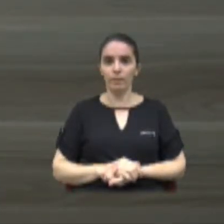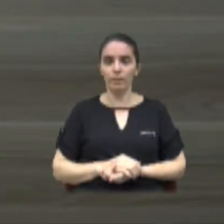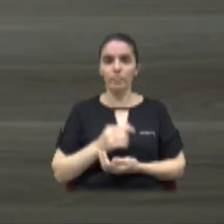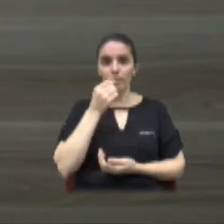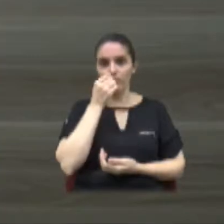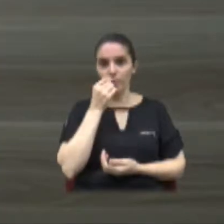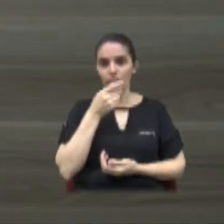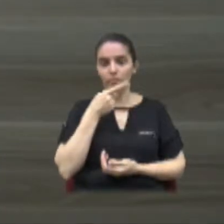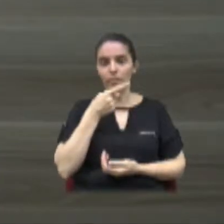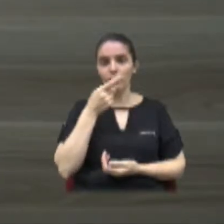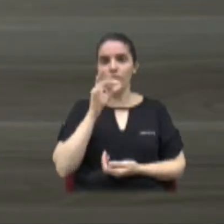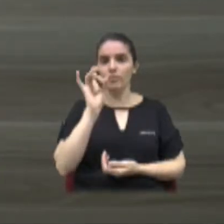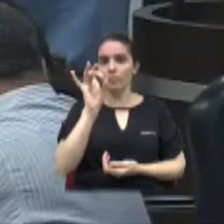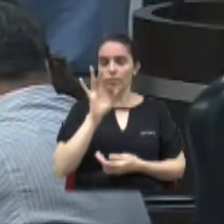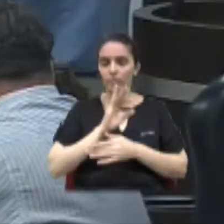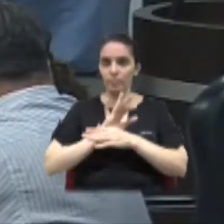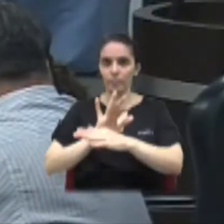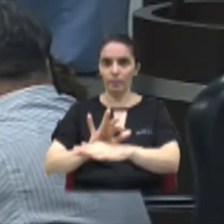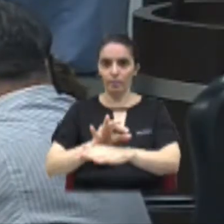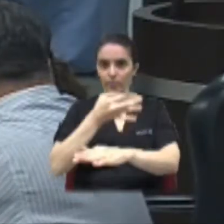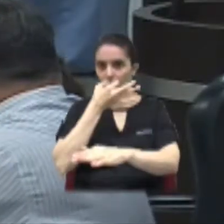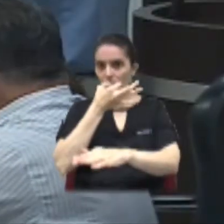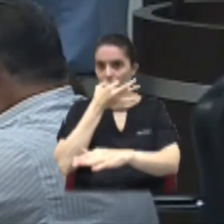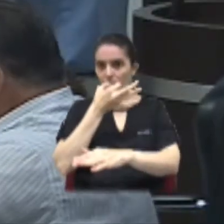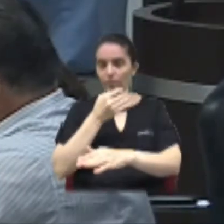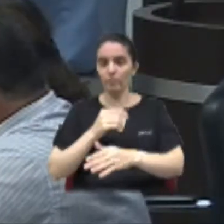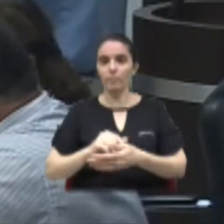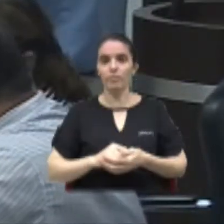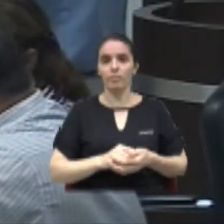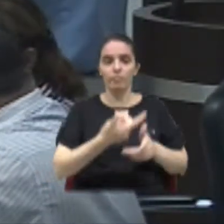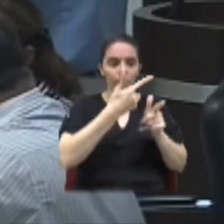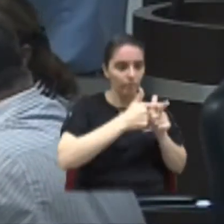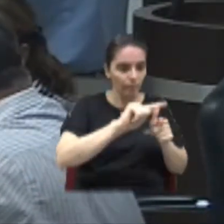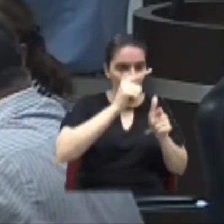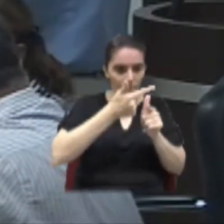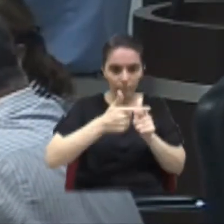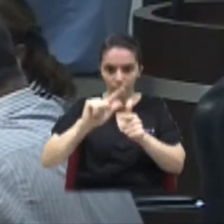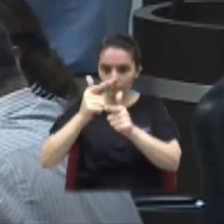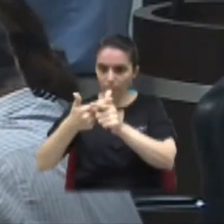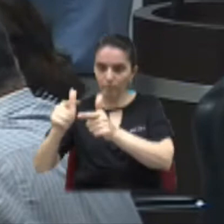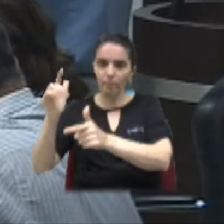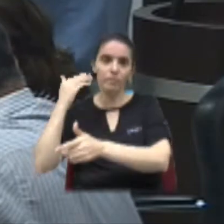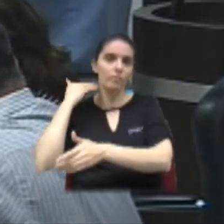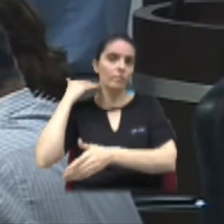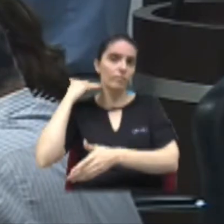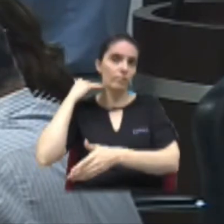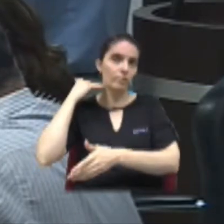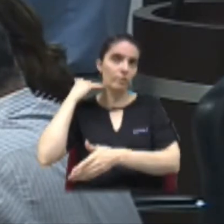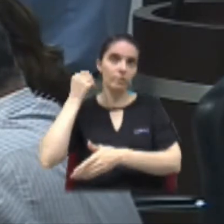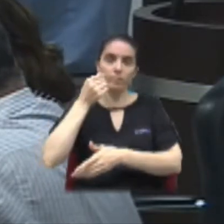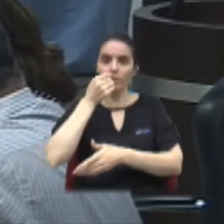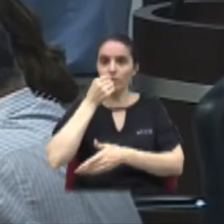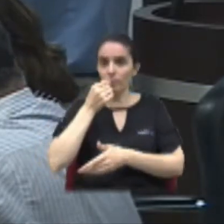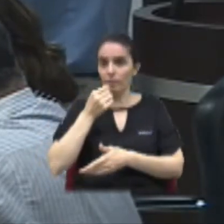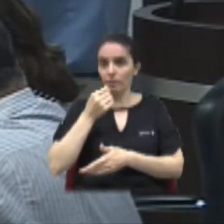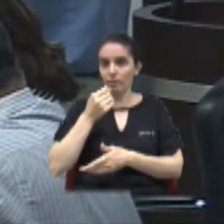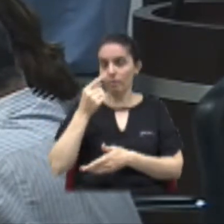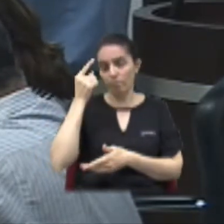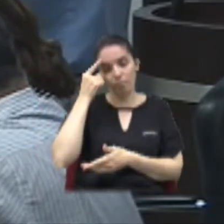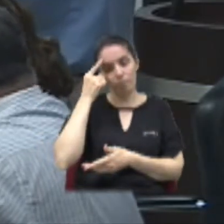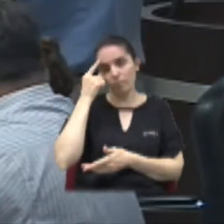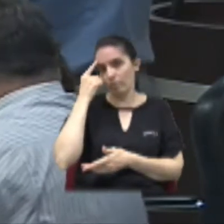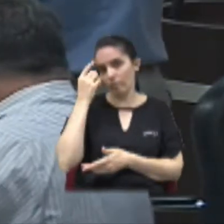nada. É uma cidade que paga 127 milhões para o banco, mas não tem dinheiro para fazer o